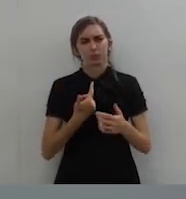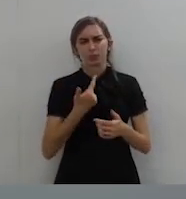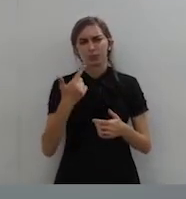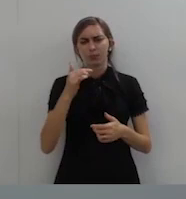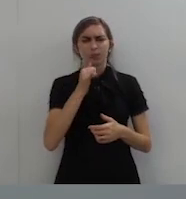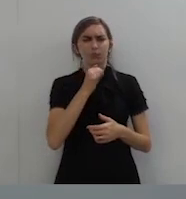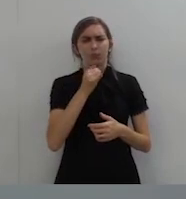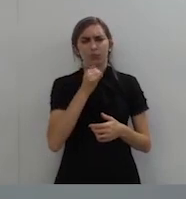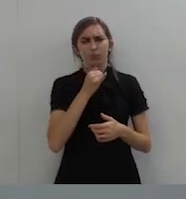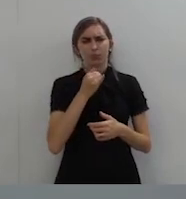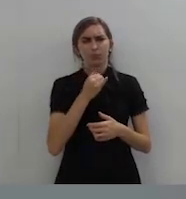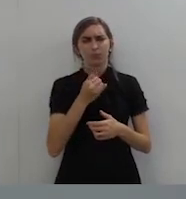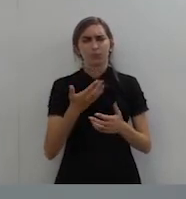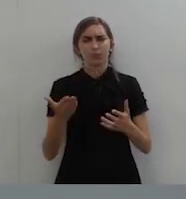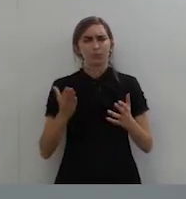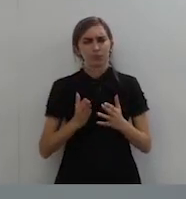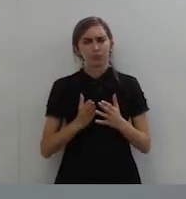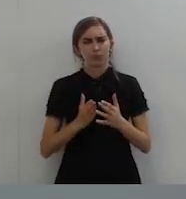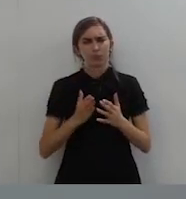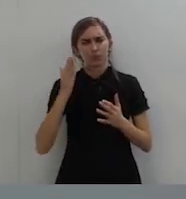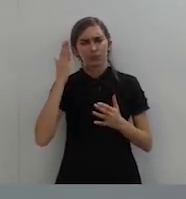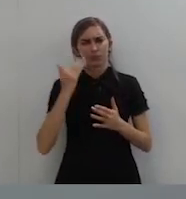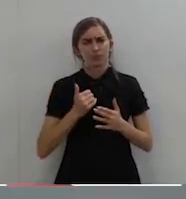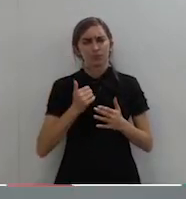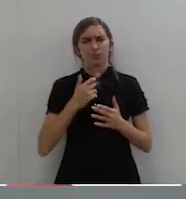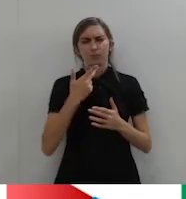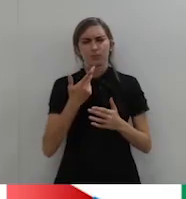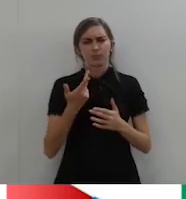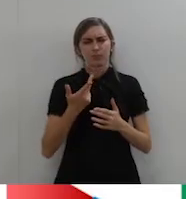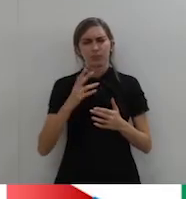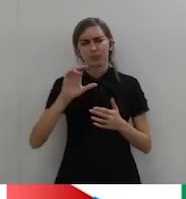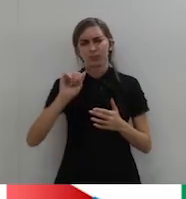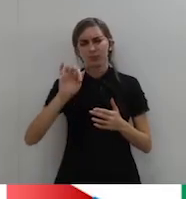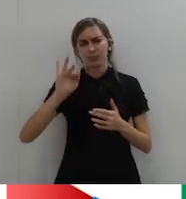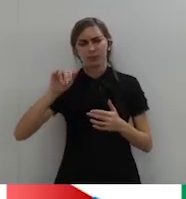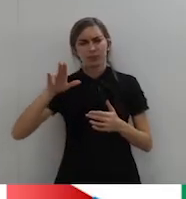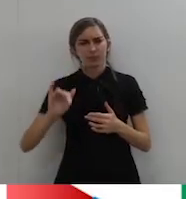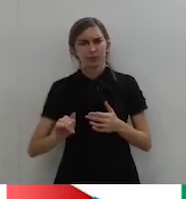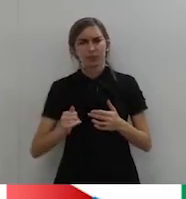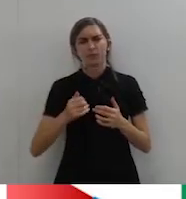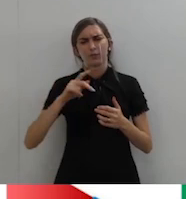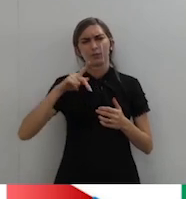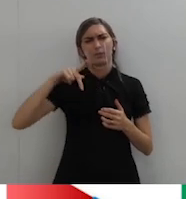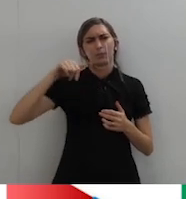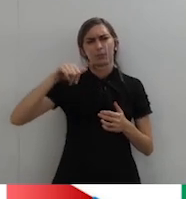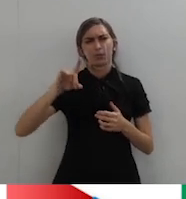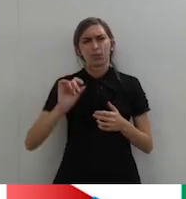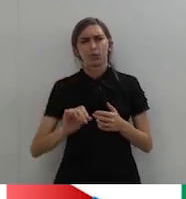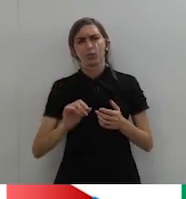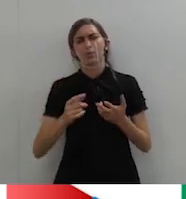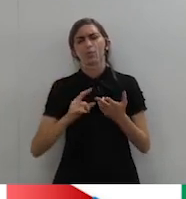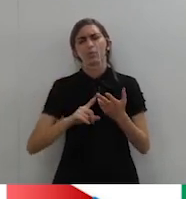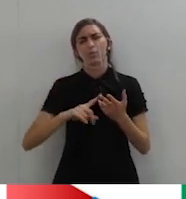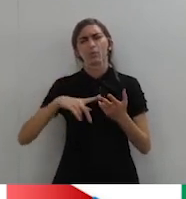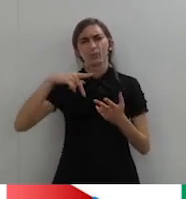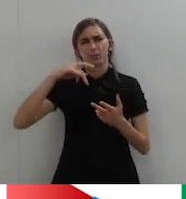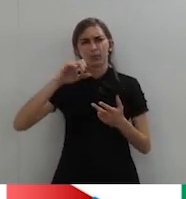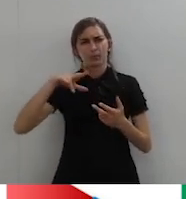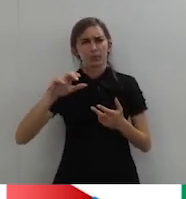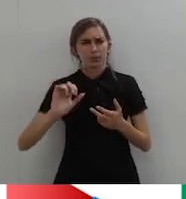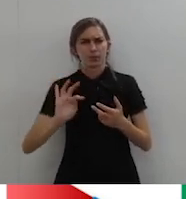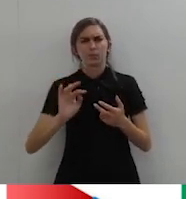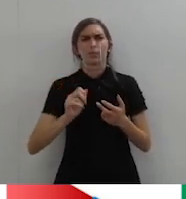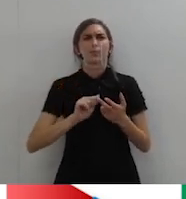Um outro exemplo. Vocês saberiam me dizer o que é uma cafifa, uma pandorga, uma pepeta ou